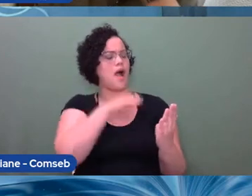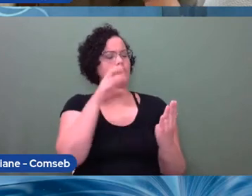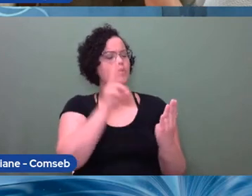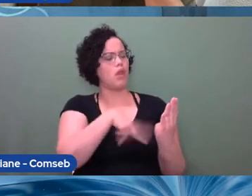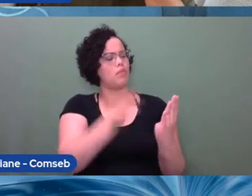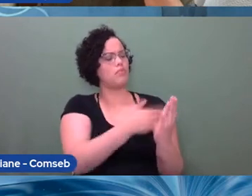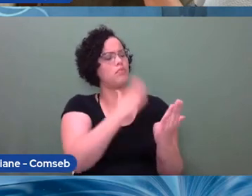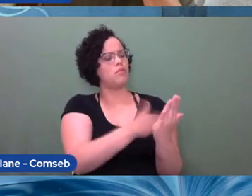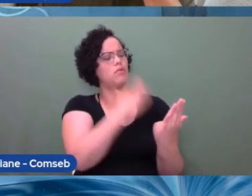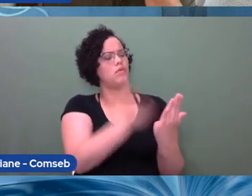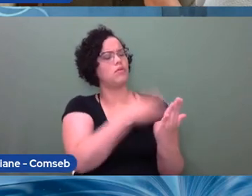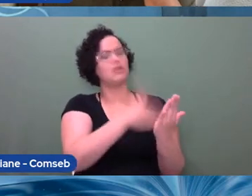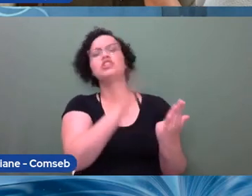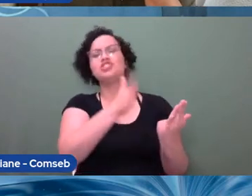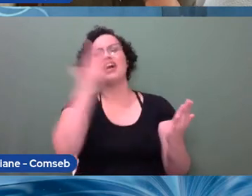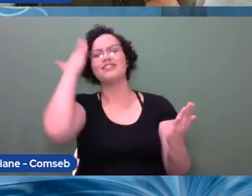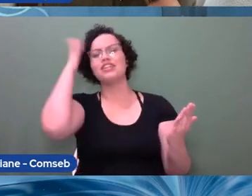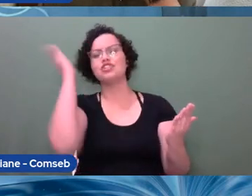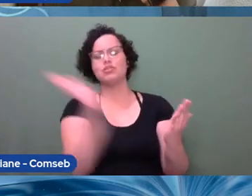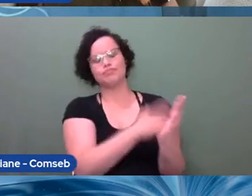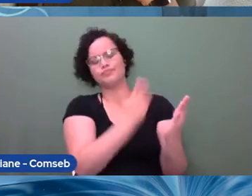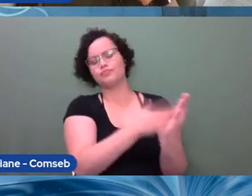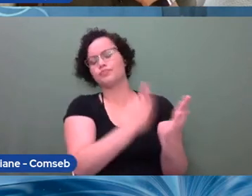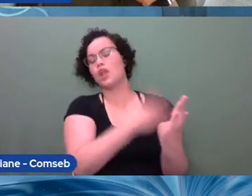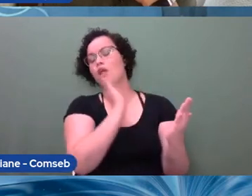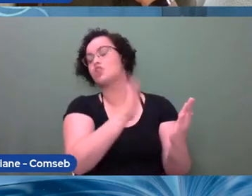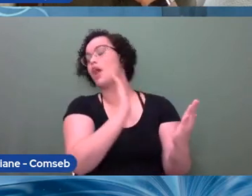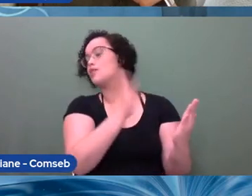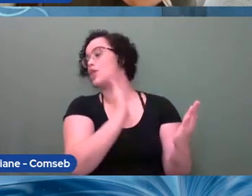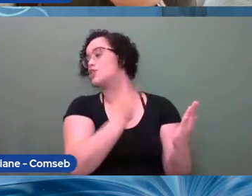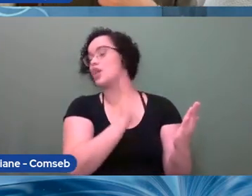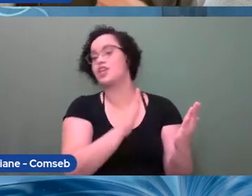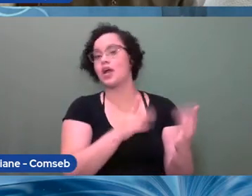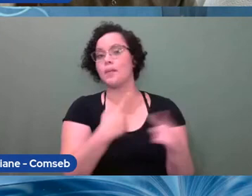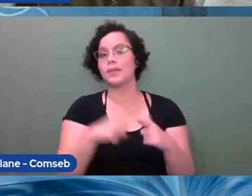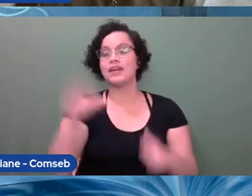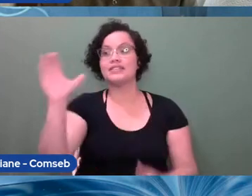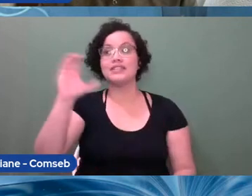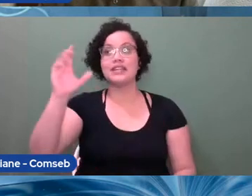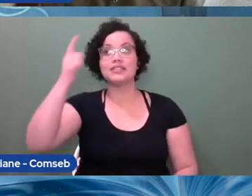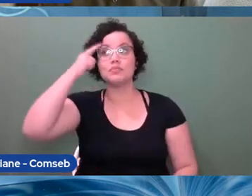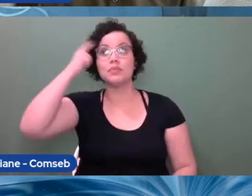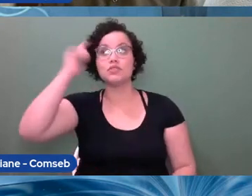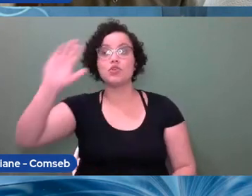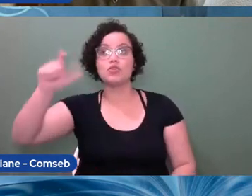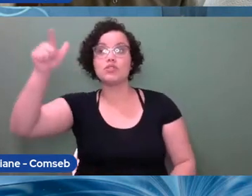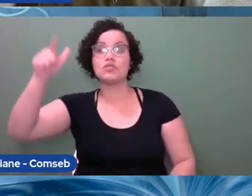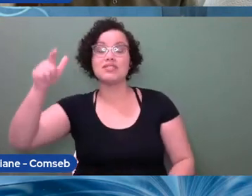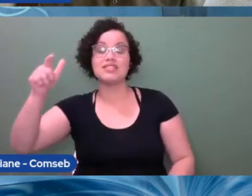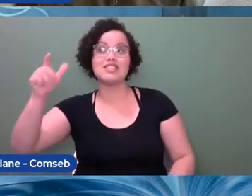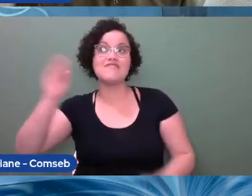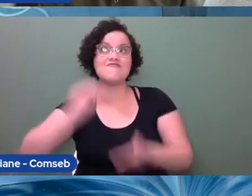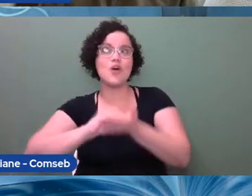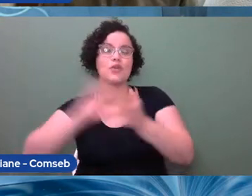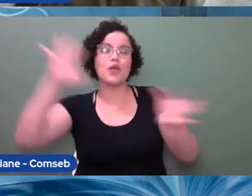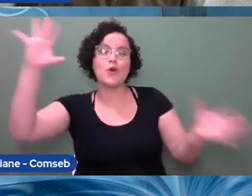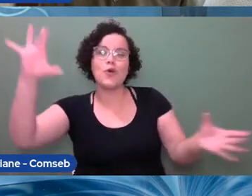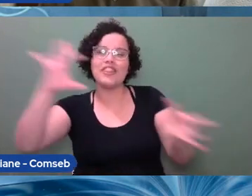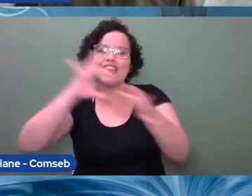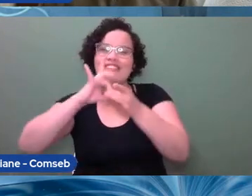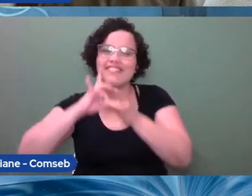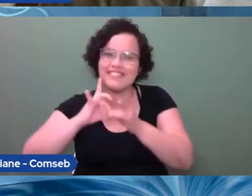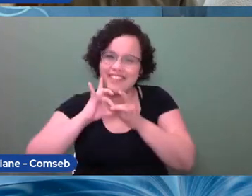acha que está superada, porque a ciência fala de outras coisas. E as pessoas não fazem a conexão entre uma coisa e outra e